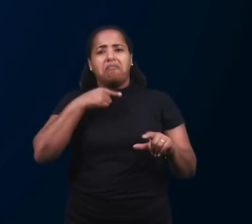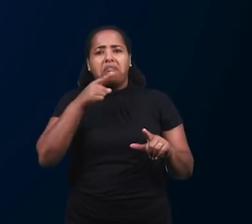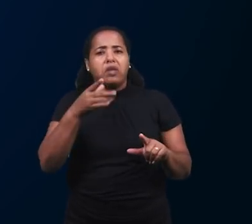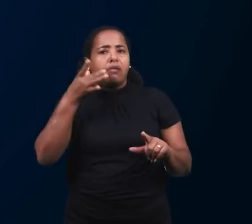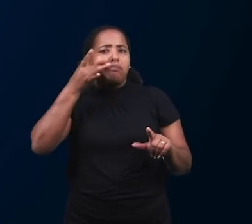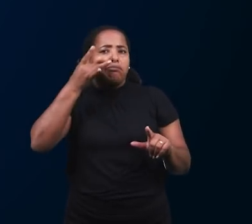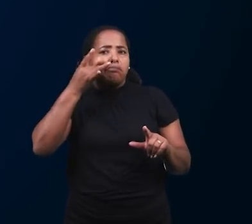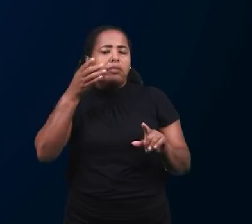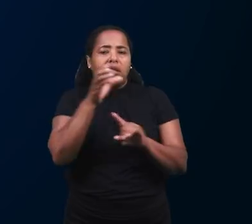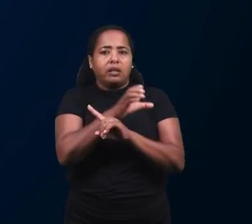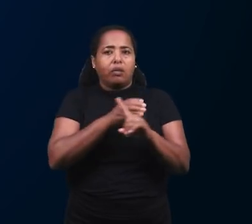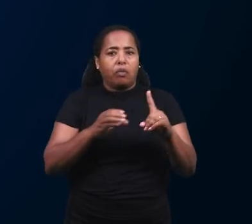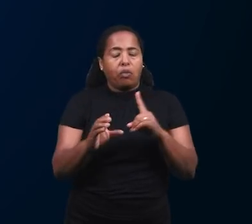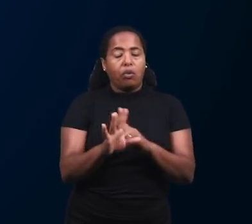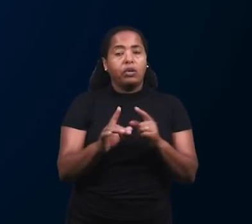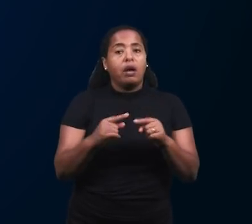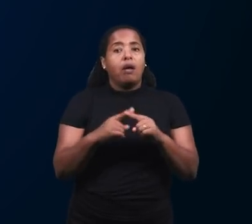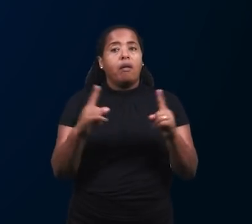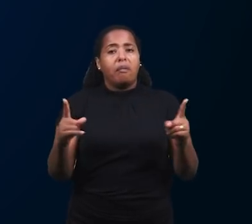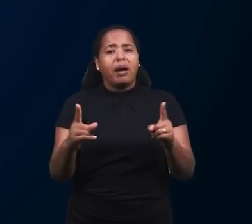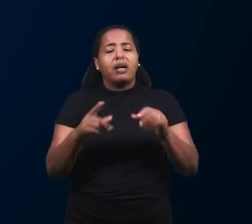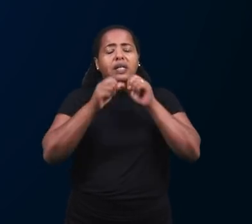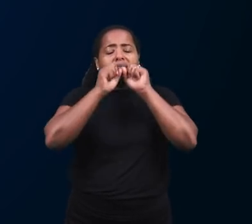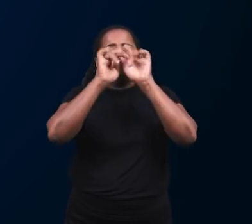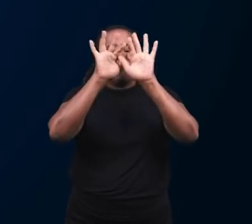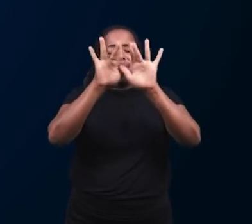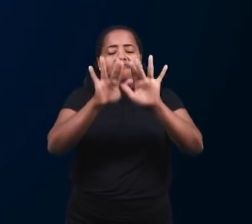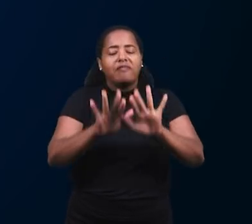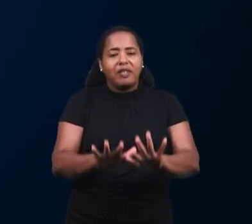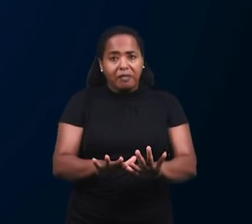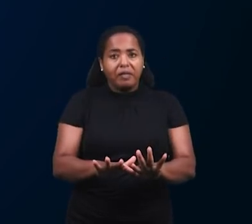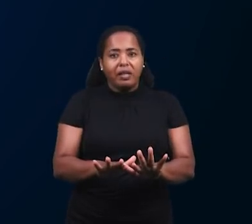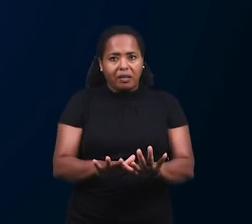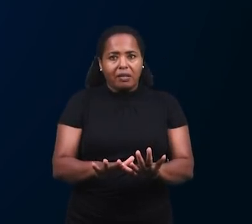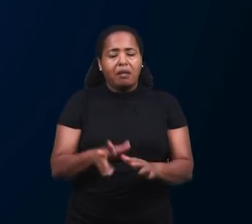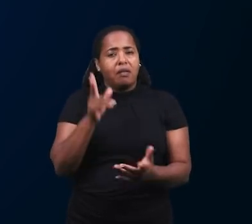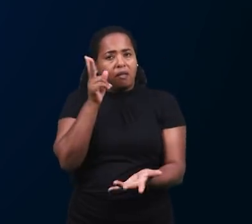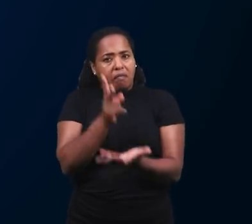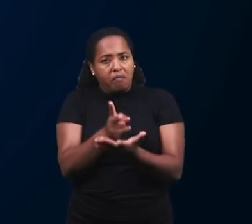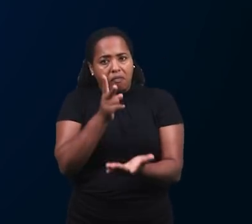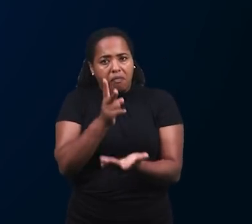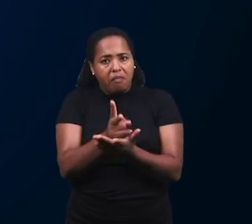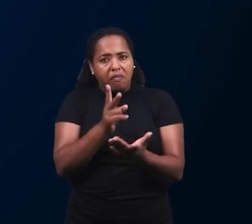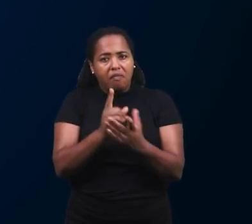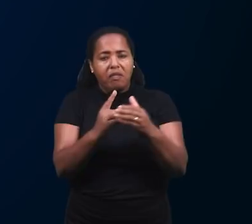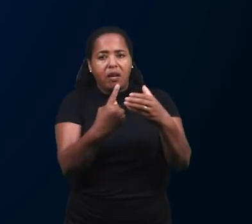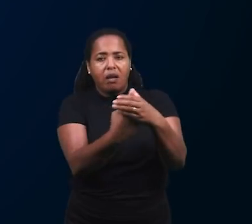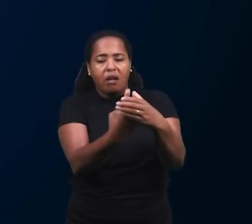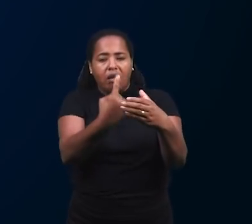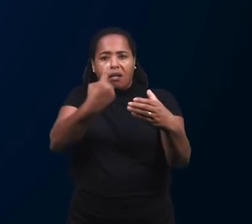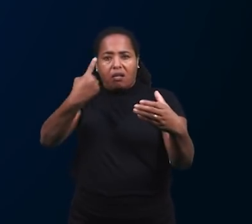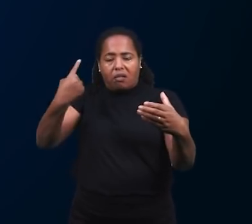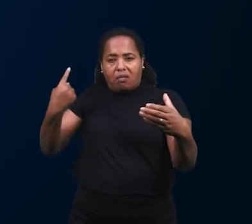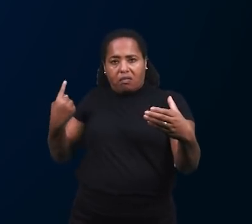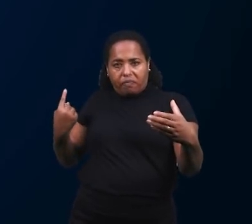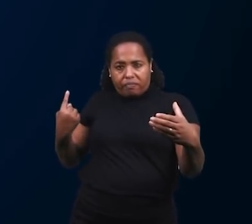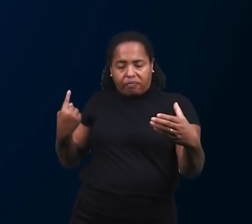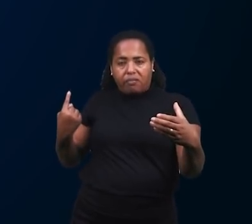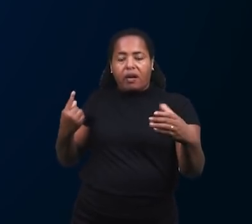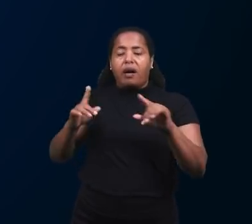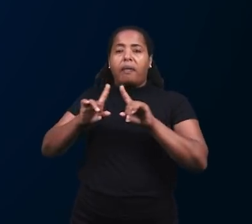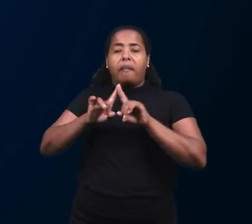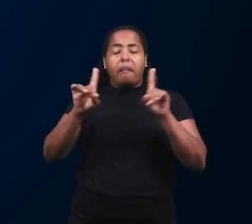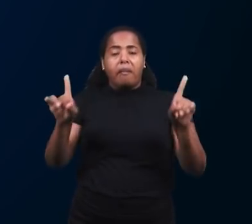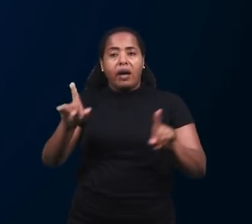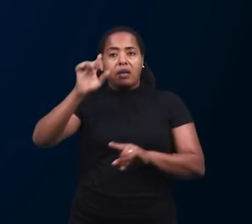estamos tendo a possibilidade de estar presencialmente ao culto. Mas, irmãos, tem sido uma grande bênção, mesmo